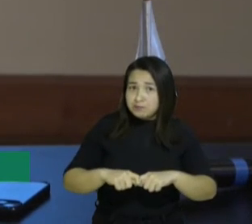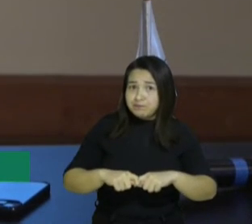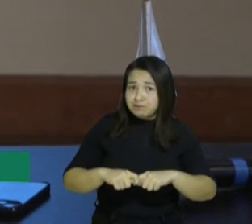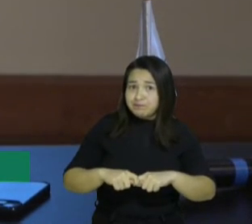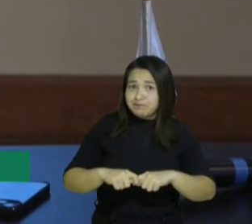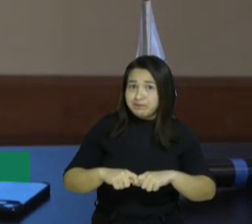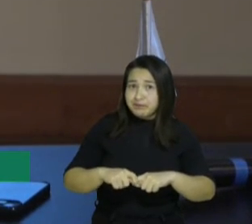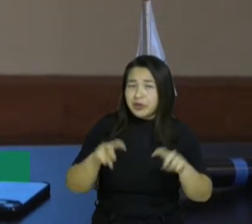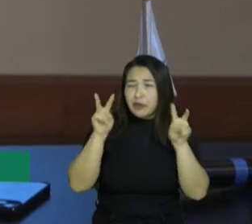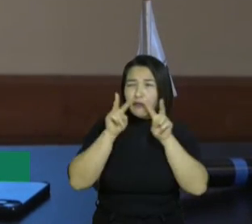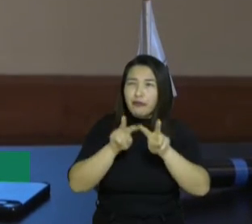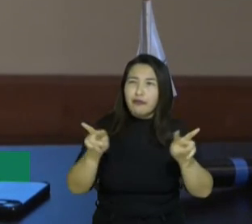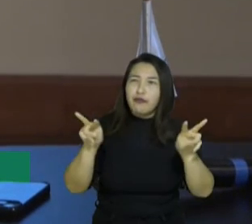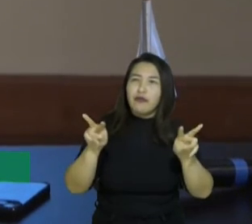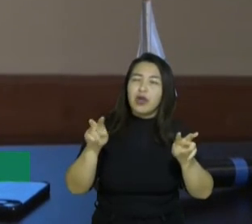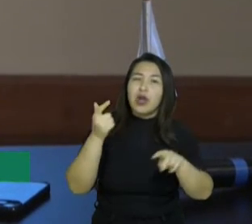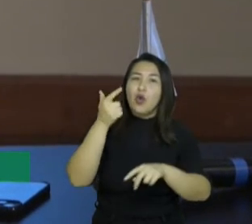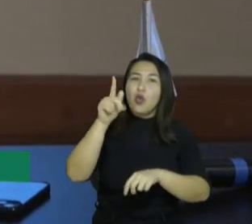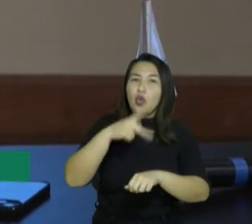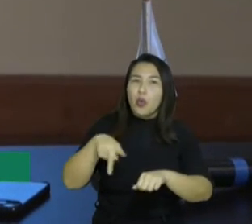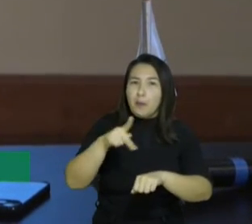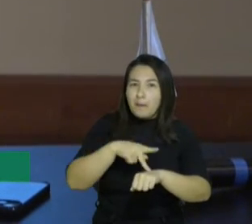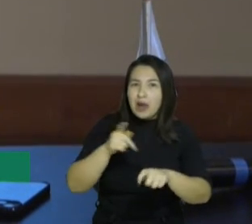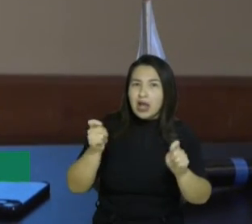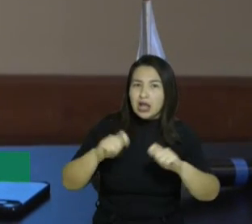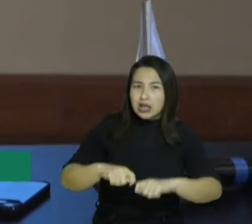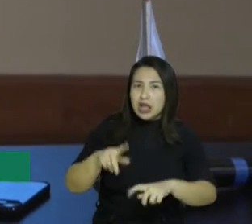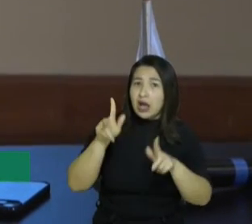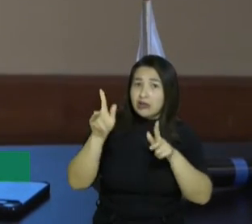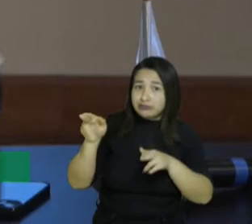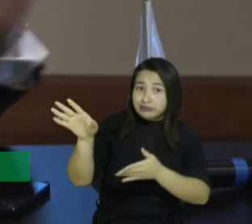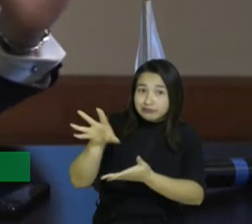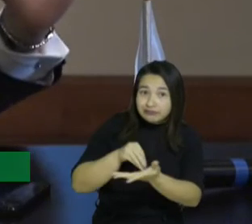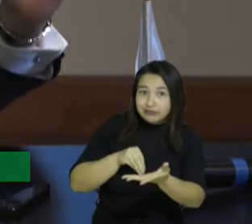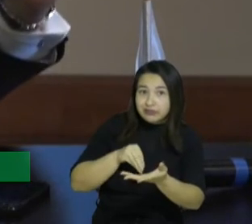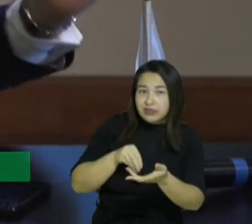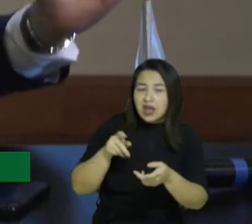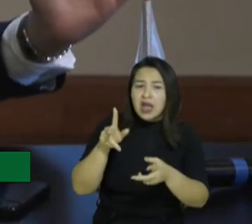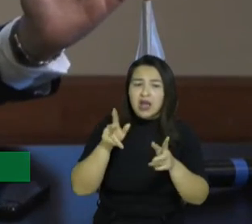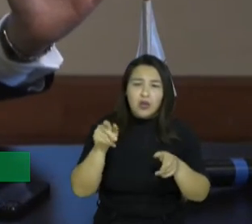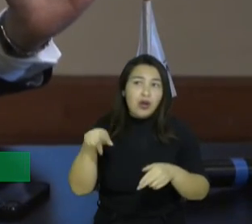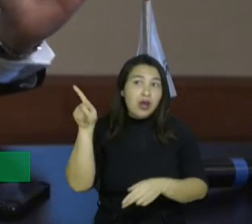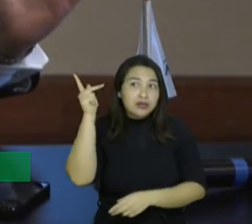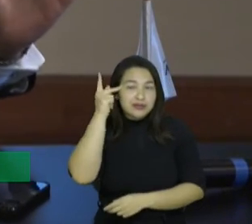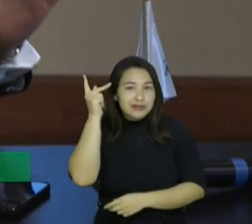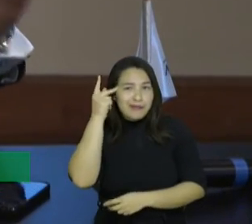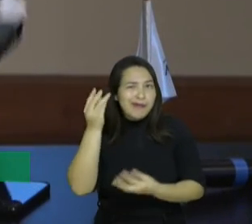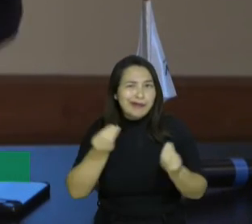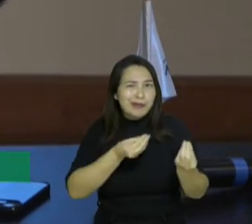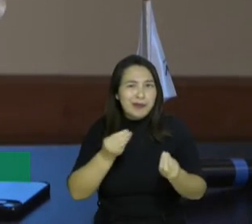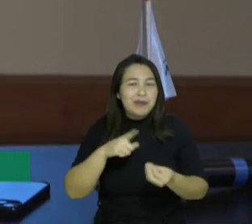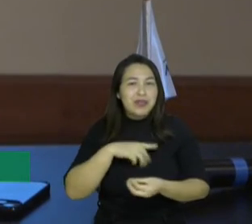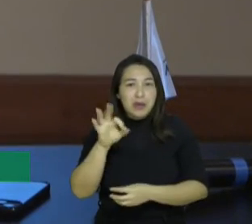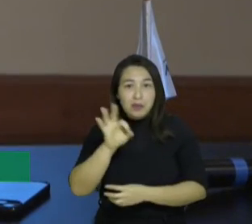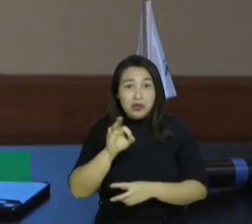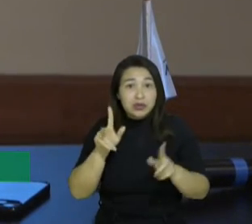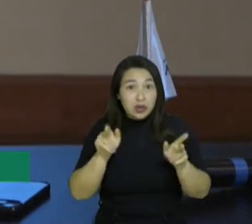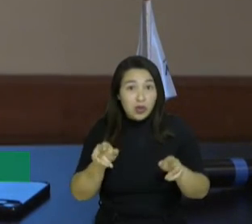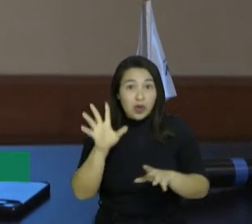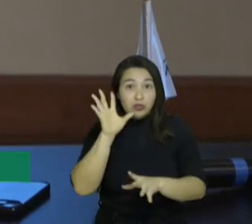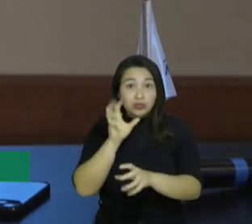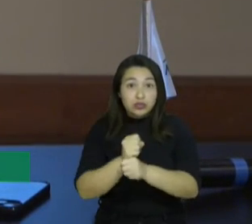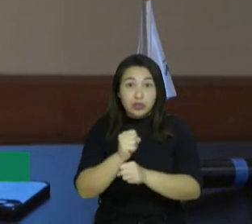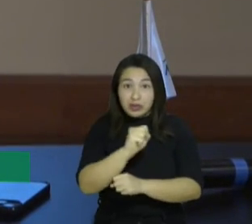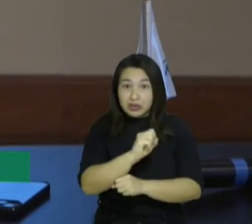Catarina dividir pelo PIB dá 12,5% do PIB não tá ruim é igual São Paulo São Paulo tem o mesmo porcentagem se você somar o que Santa